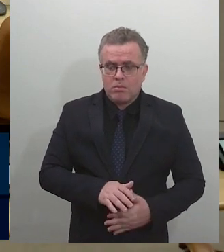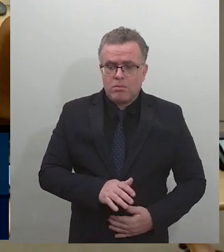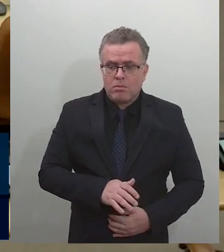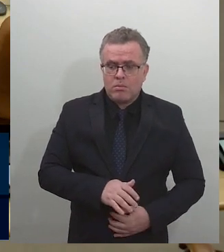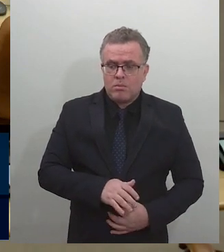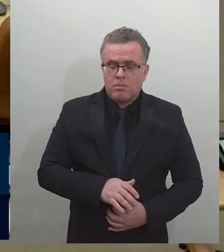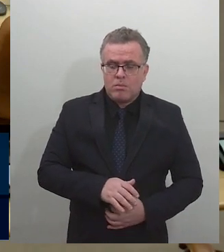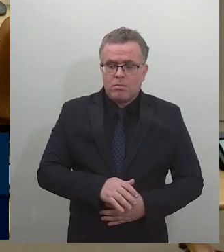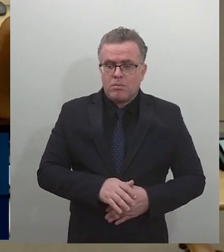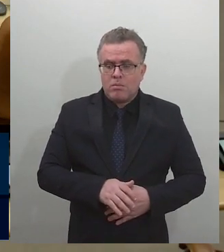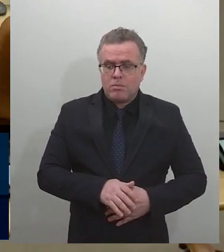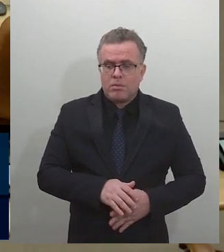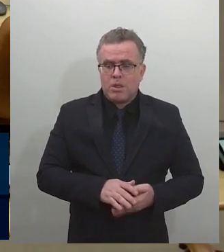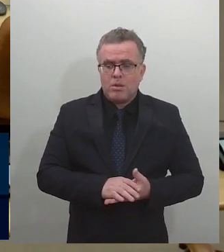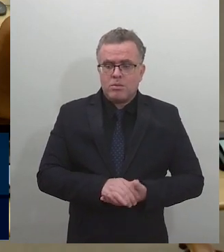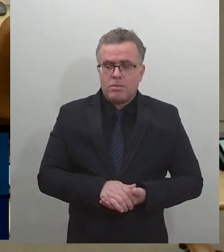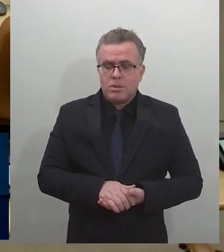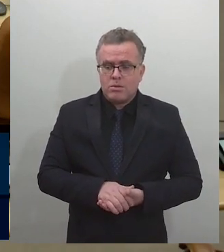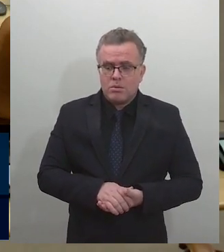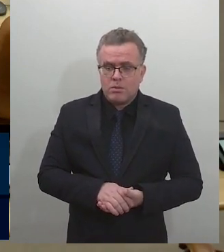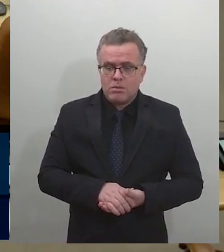Com a palavra a deputada Lidiane Lucena.